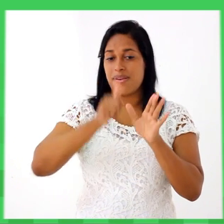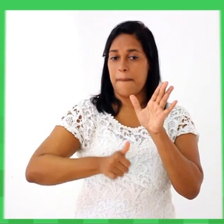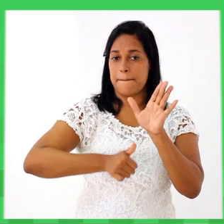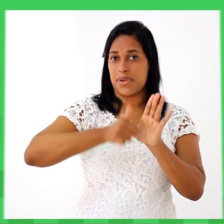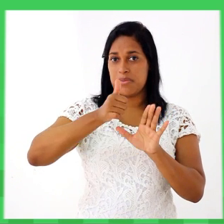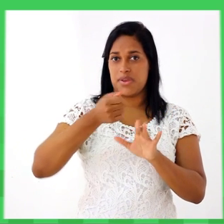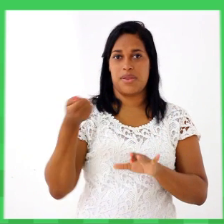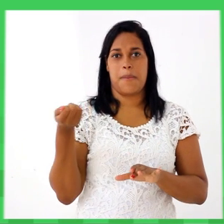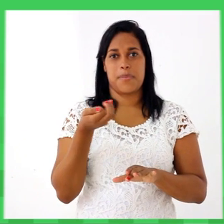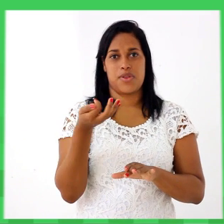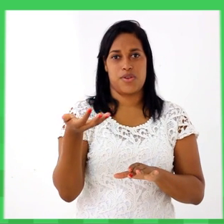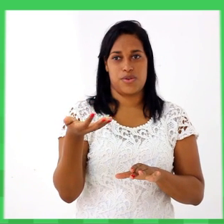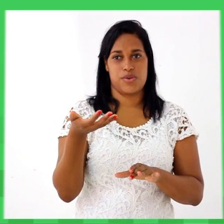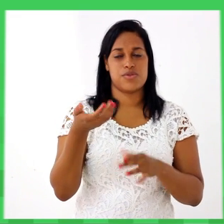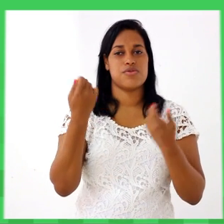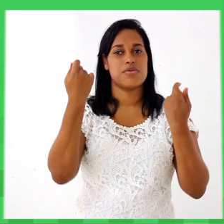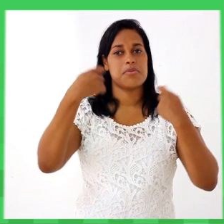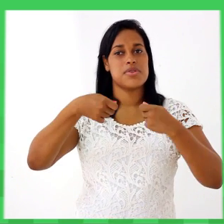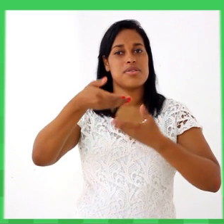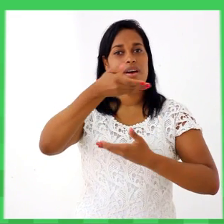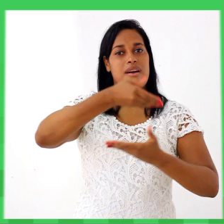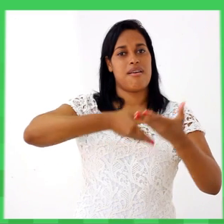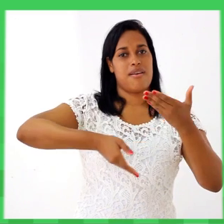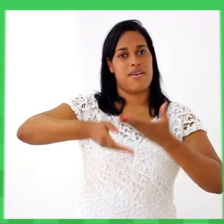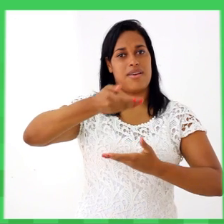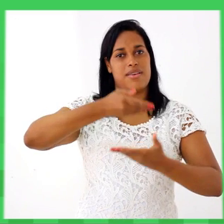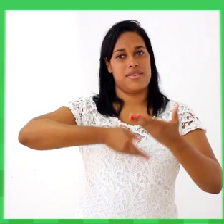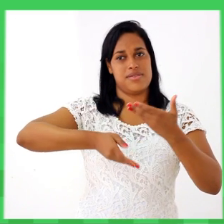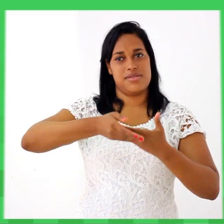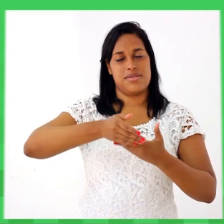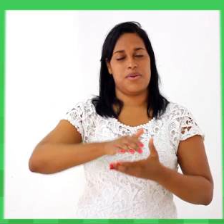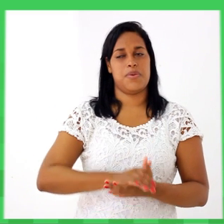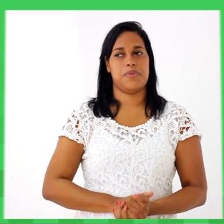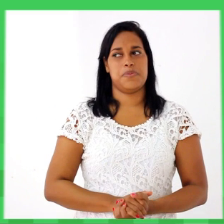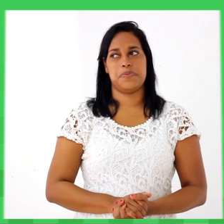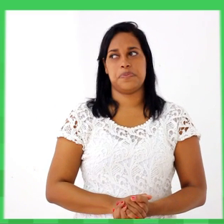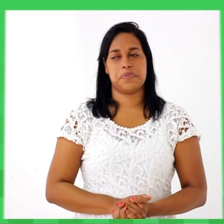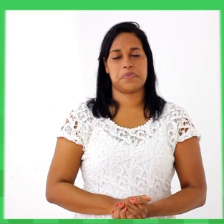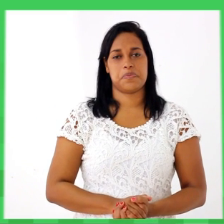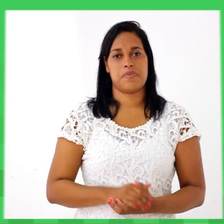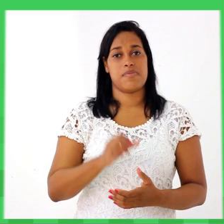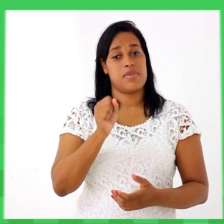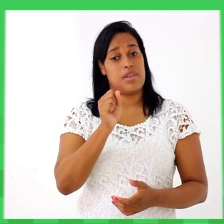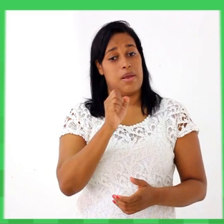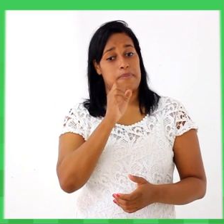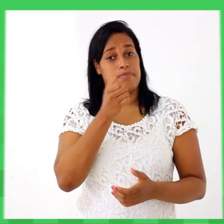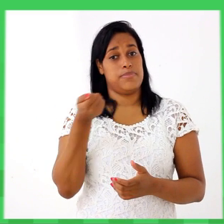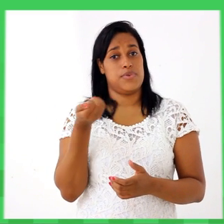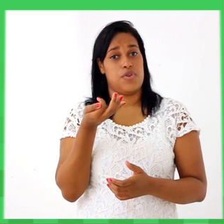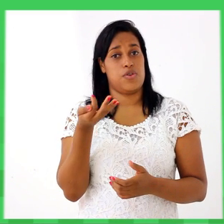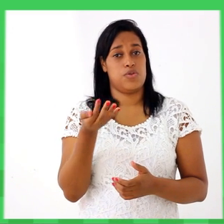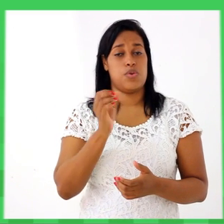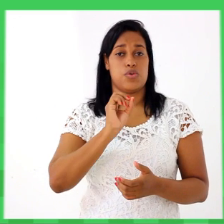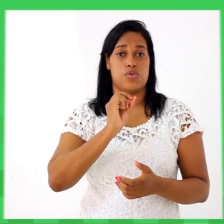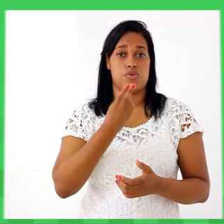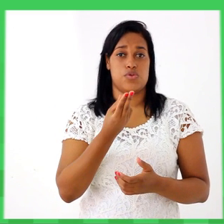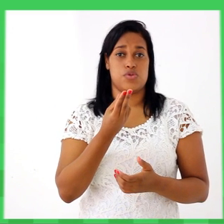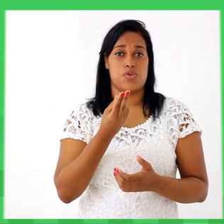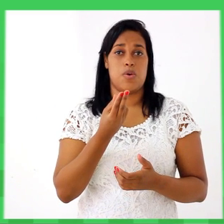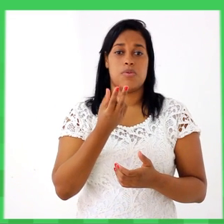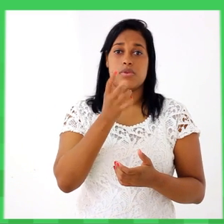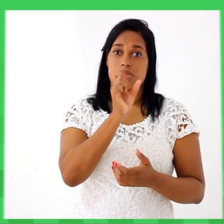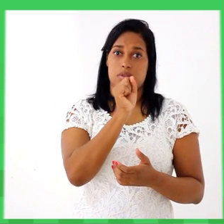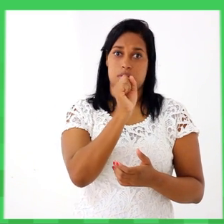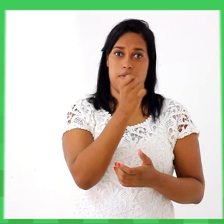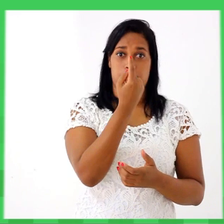chaves é que vão dar a unicidade dessa relação. No caso de produtos e fornecedores, que é um para